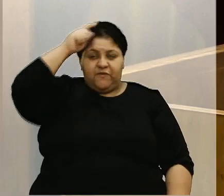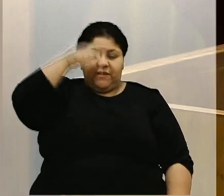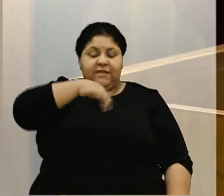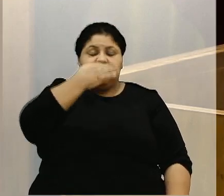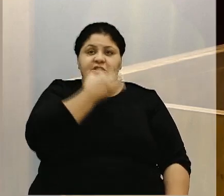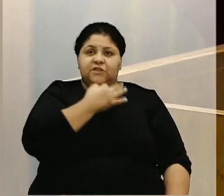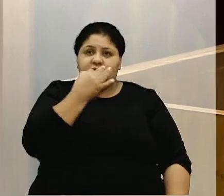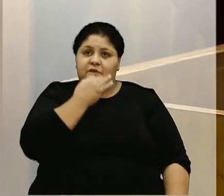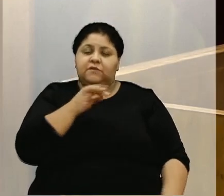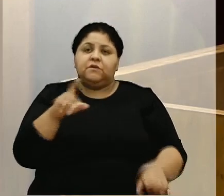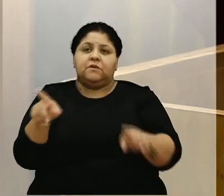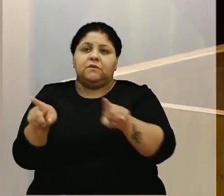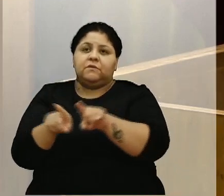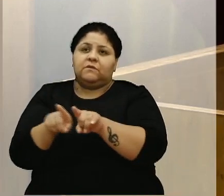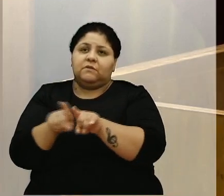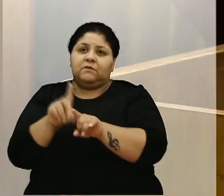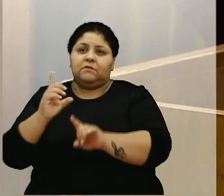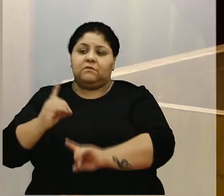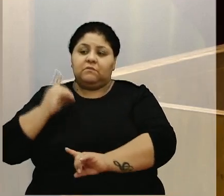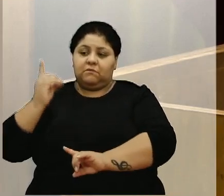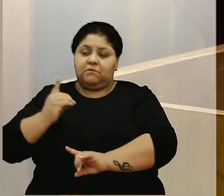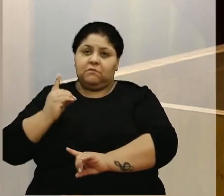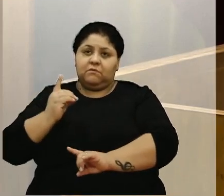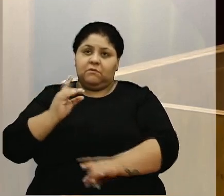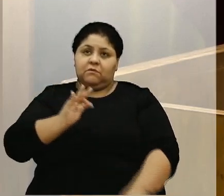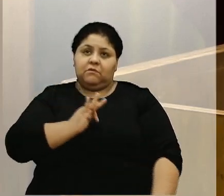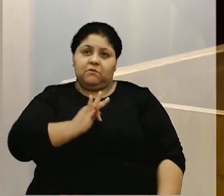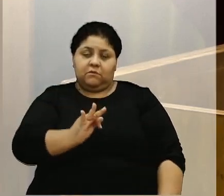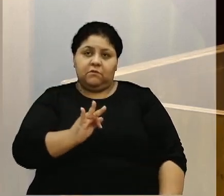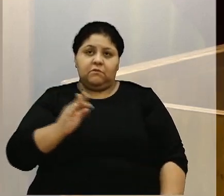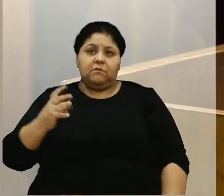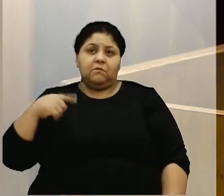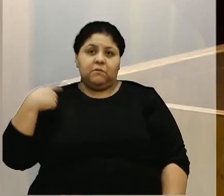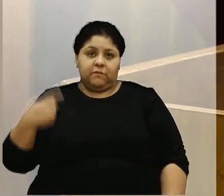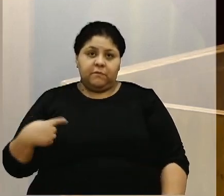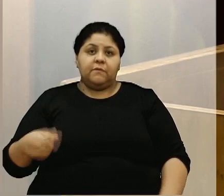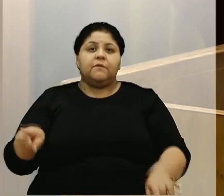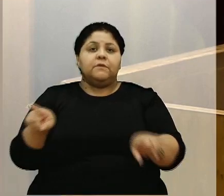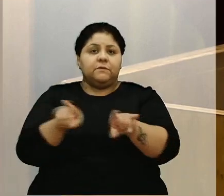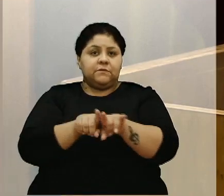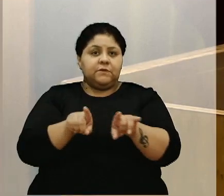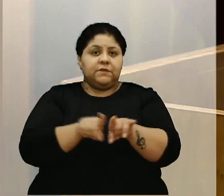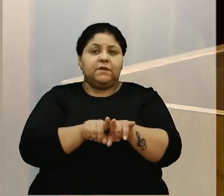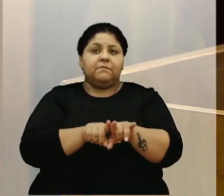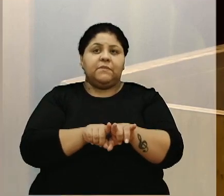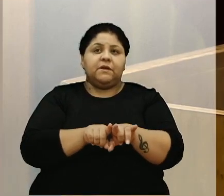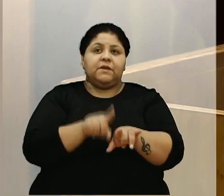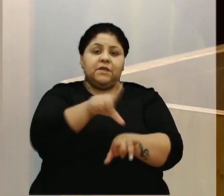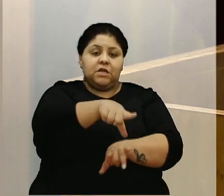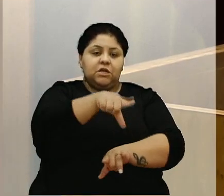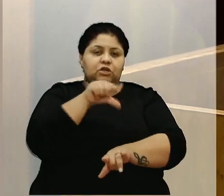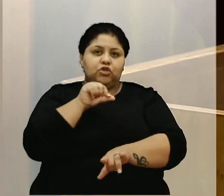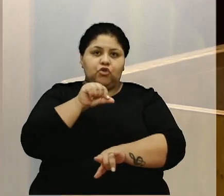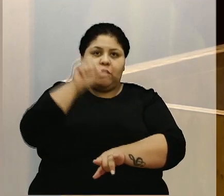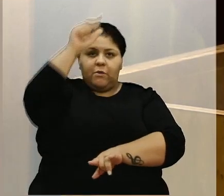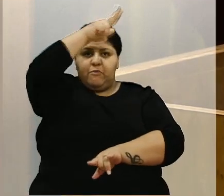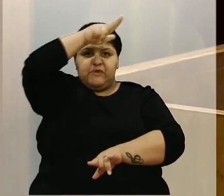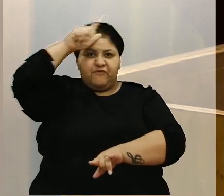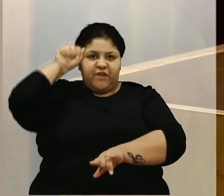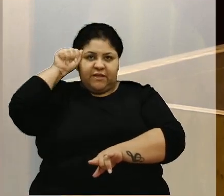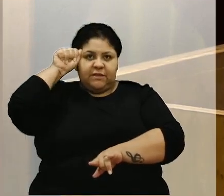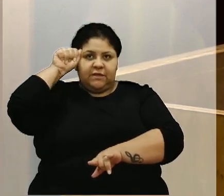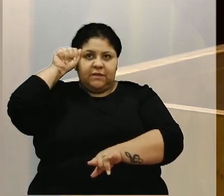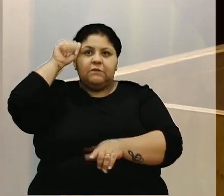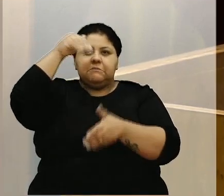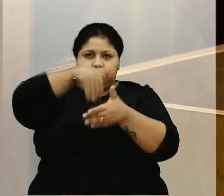também a deputada federal Denise Pessoa, que também é pré-candidata a prefeita de Caxias do Sul, me